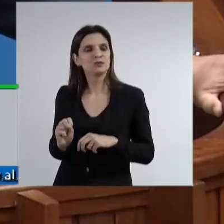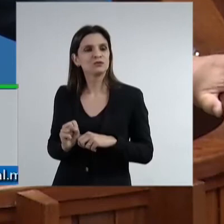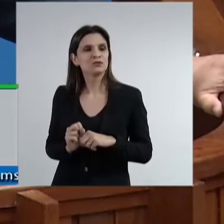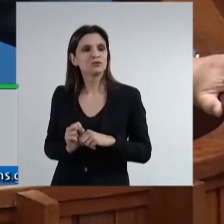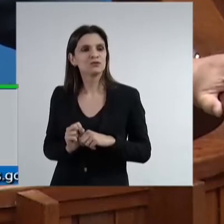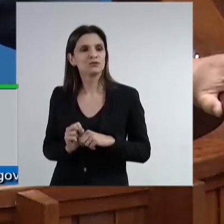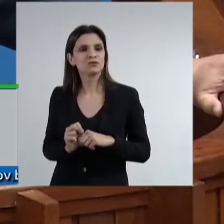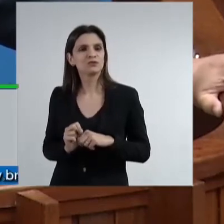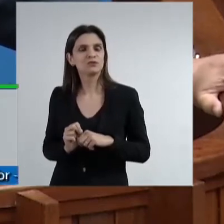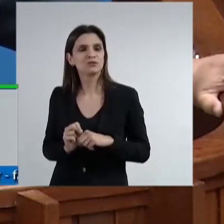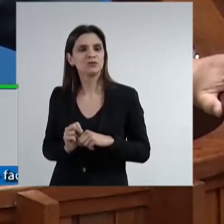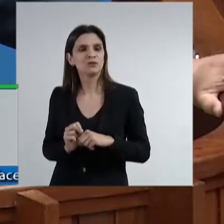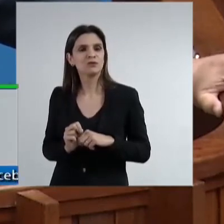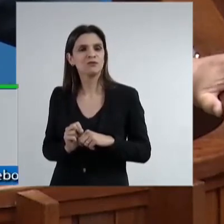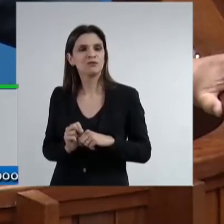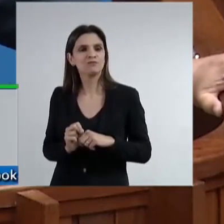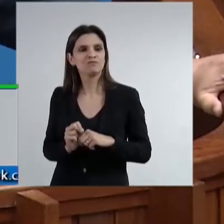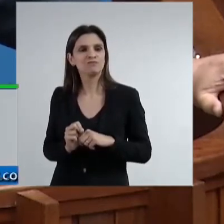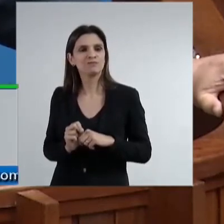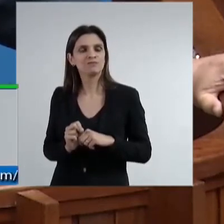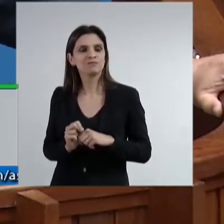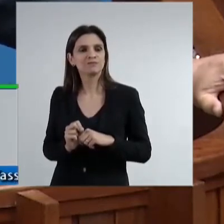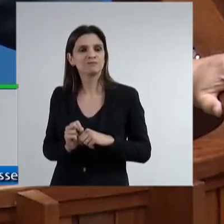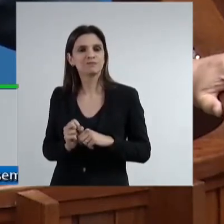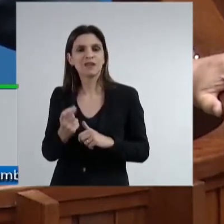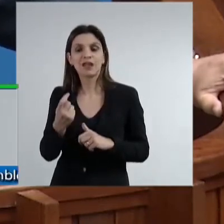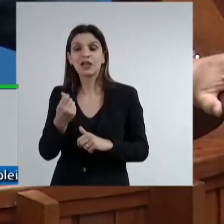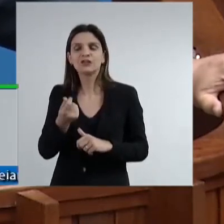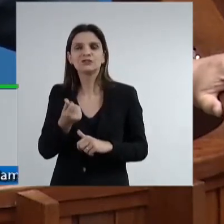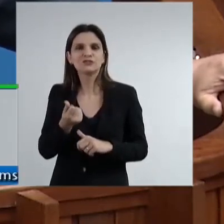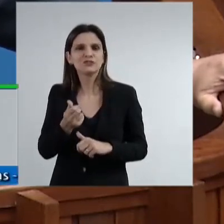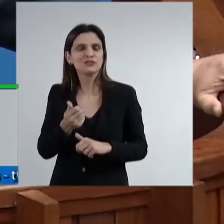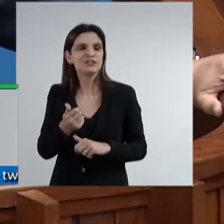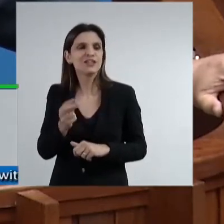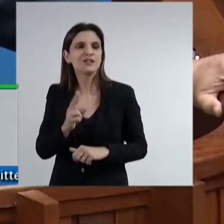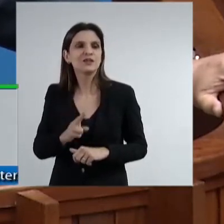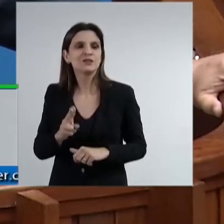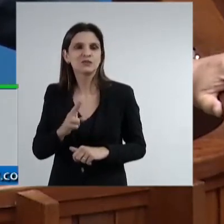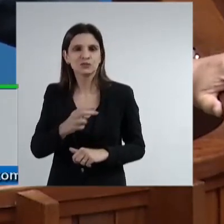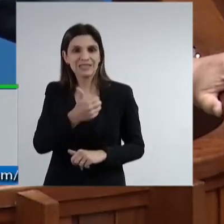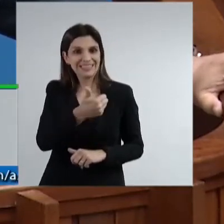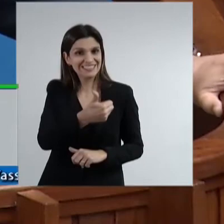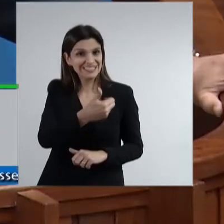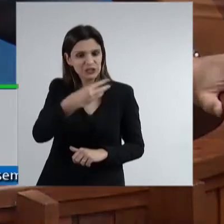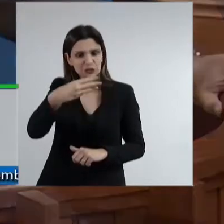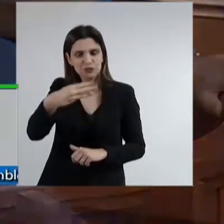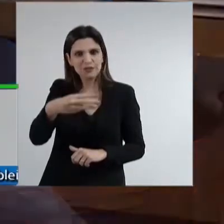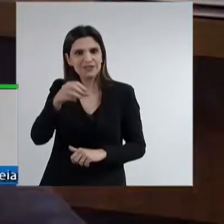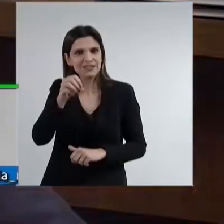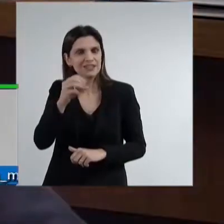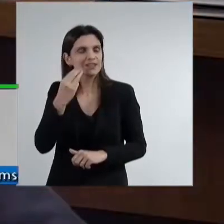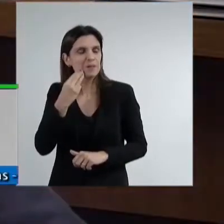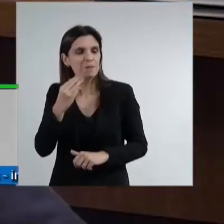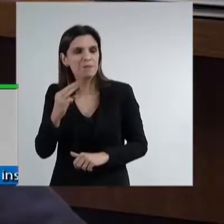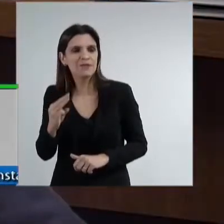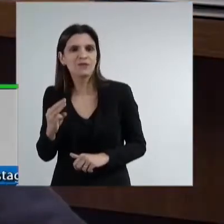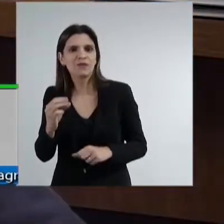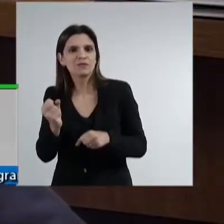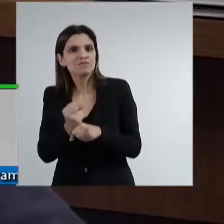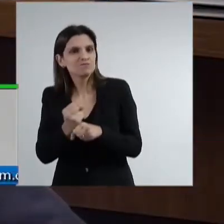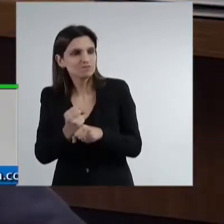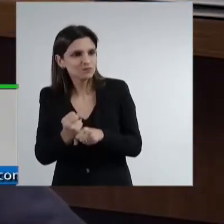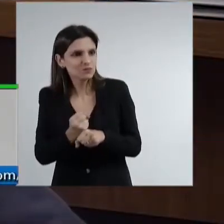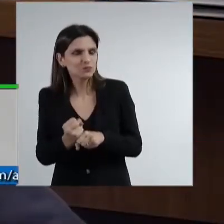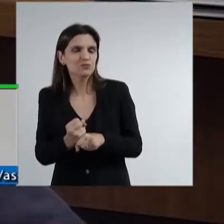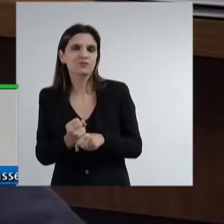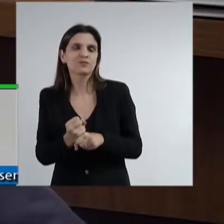deputado Antônio Vaz, em torno de 11 milhões por mês ou 130 milhões por ano. 40% do sistema